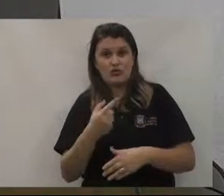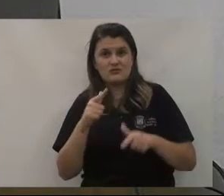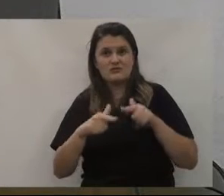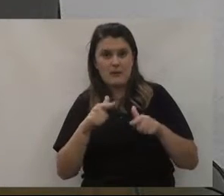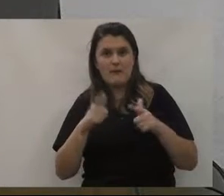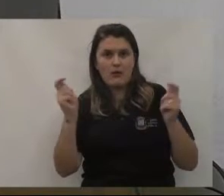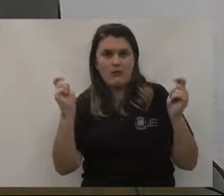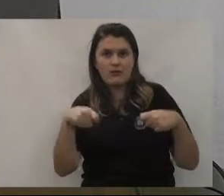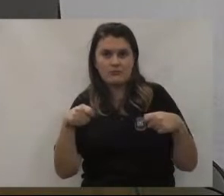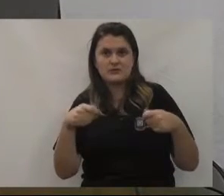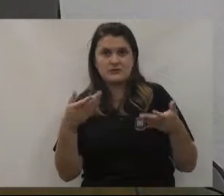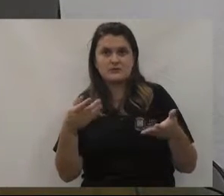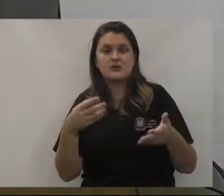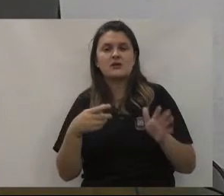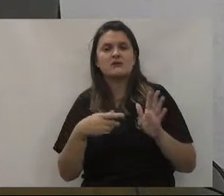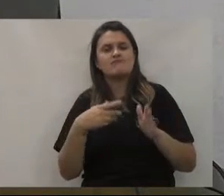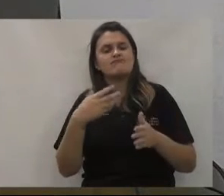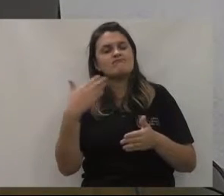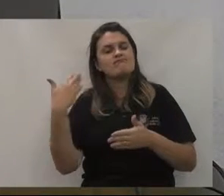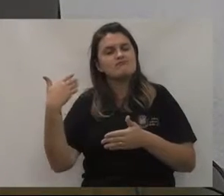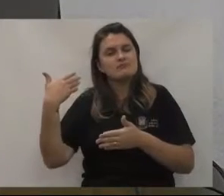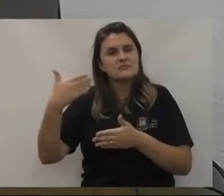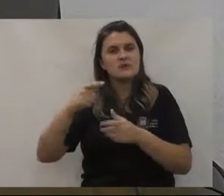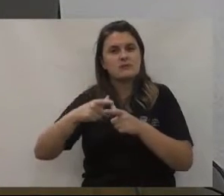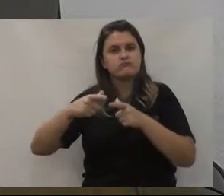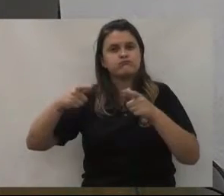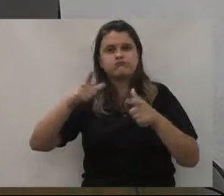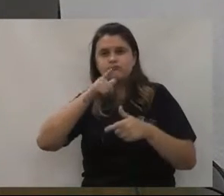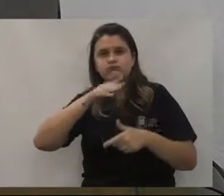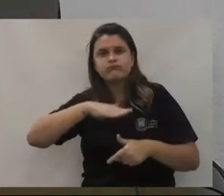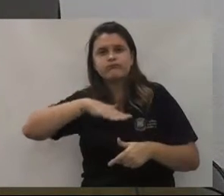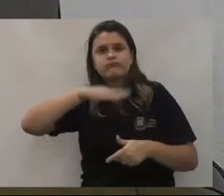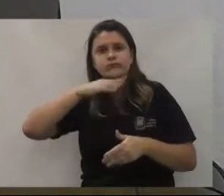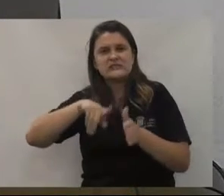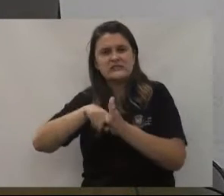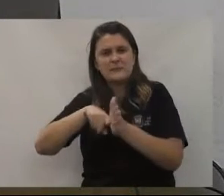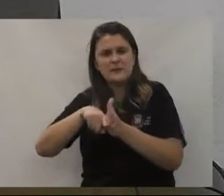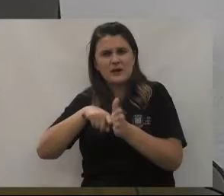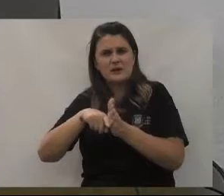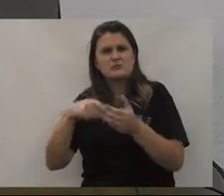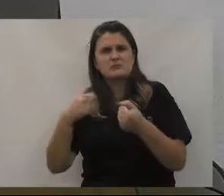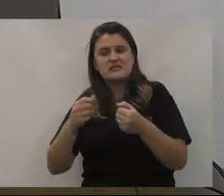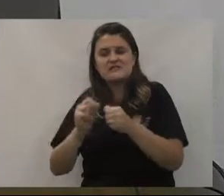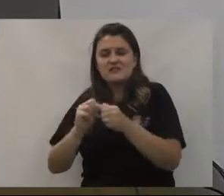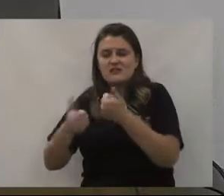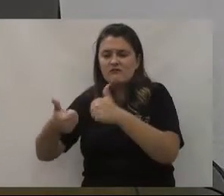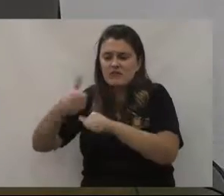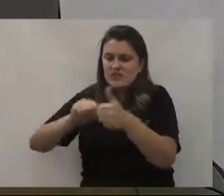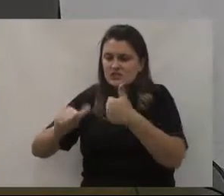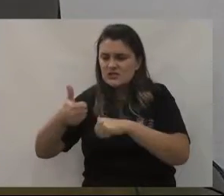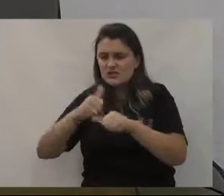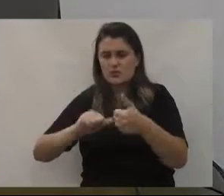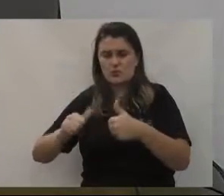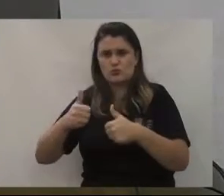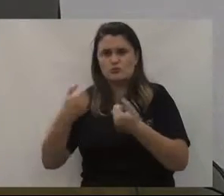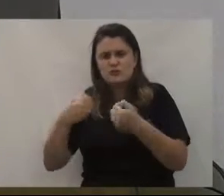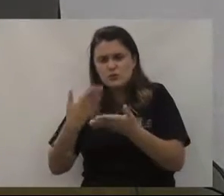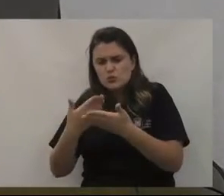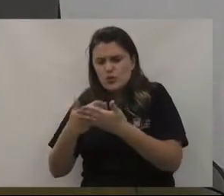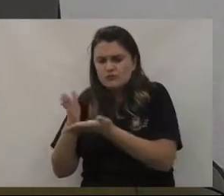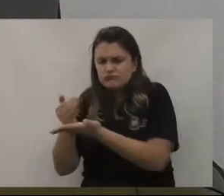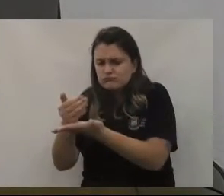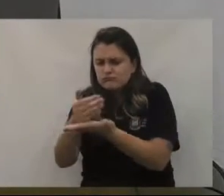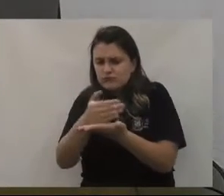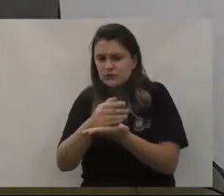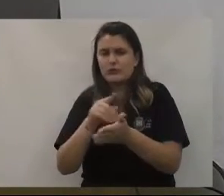seja viável. Desde o princípio das enchentes só existe esse trabalho, em condição de ser avaliado. Então, melhor, um estudo, o trabalho